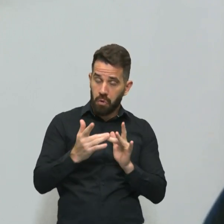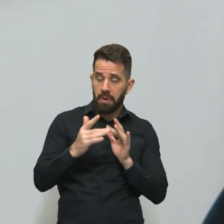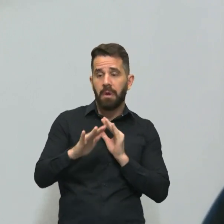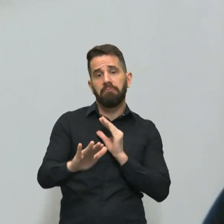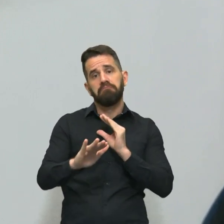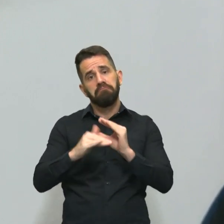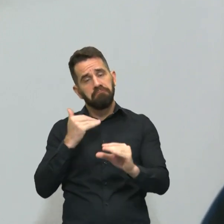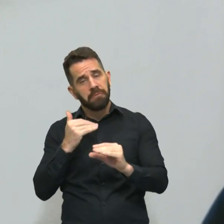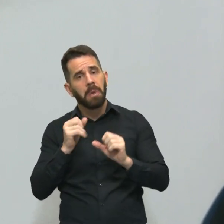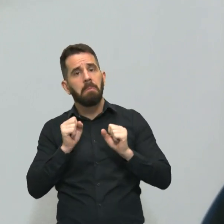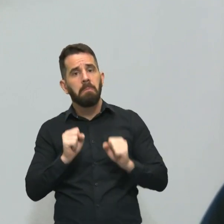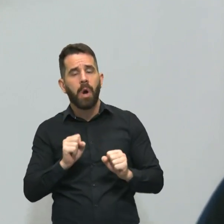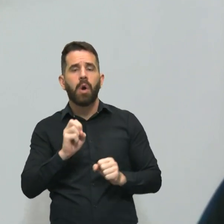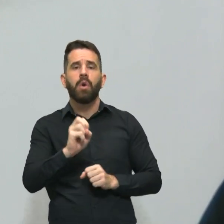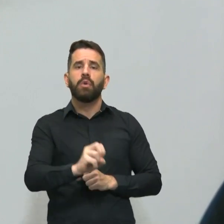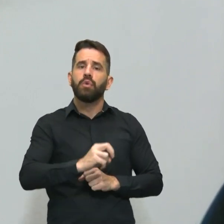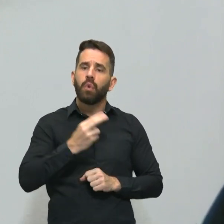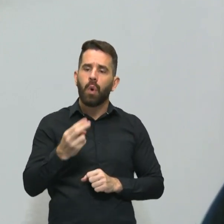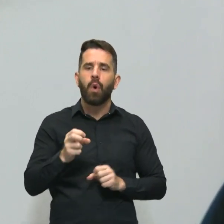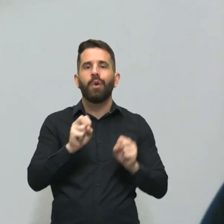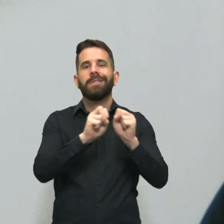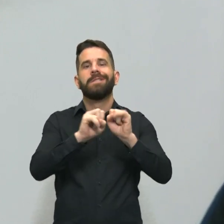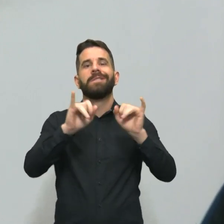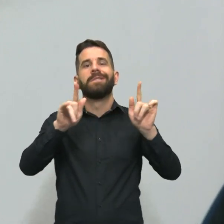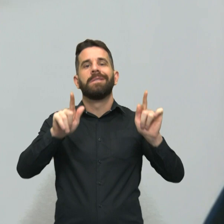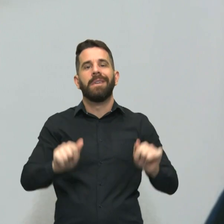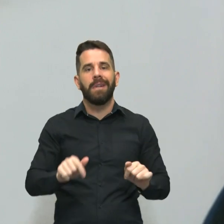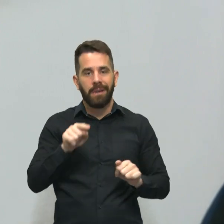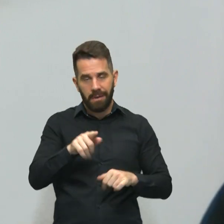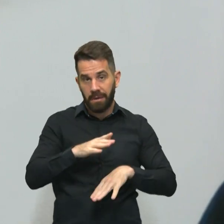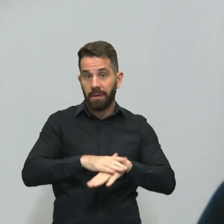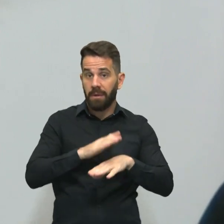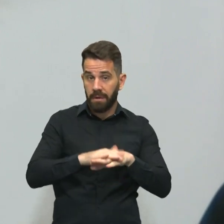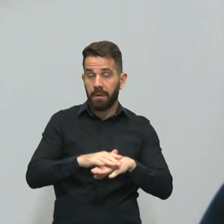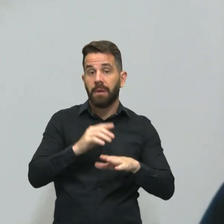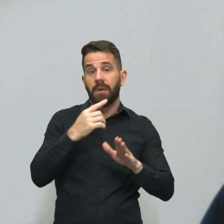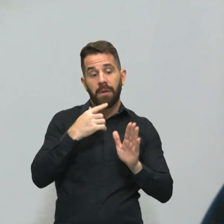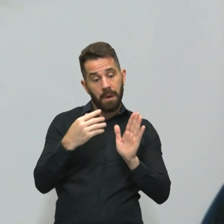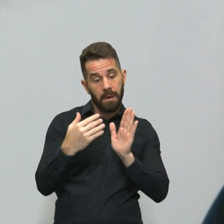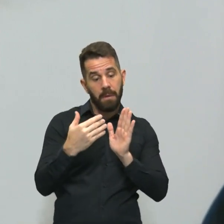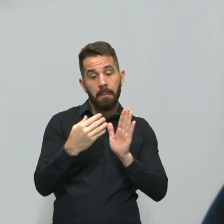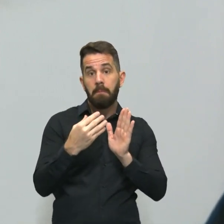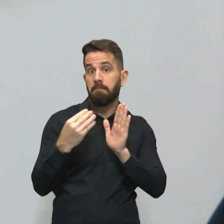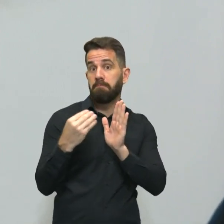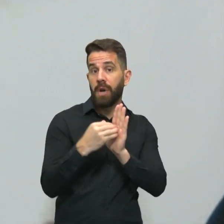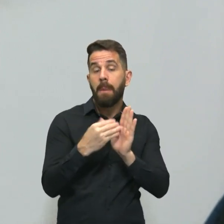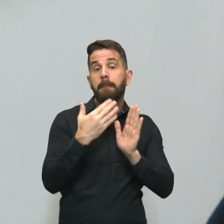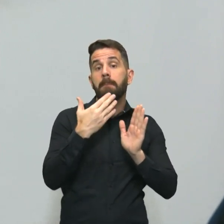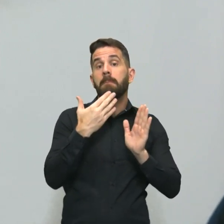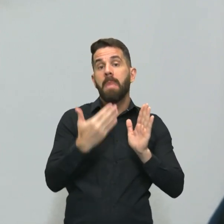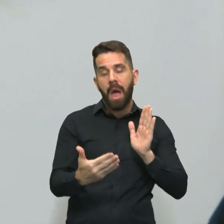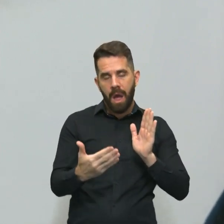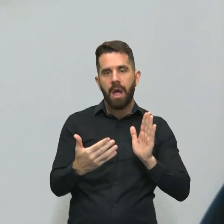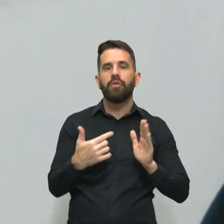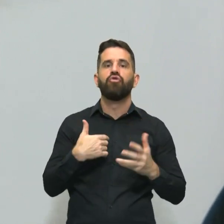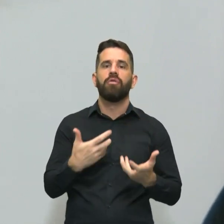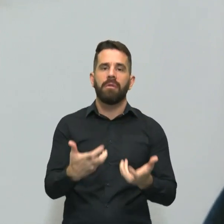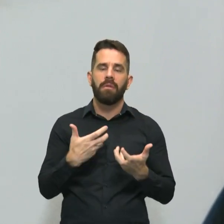quanto solicitando através do SIGA o atendimento do núcleo de acessibilidade, né? E podendo sim ser